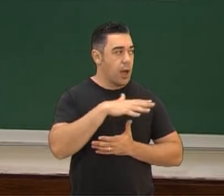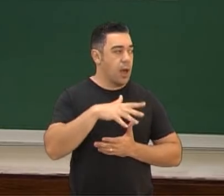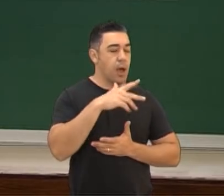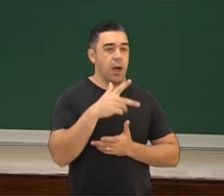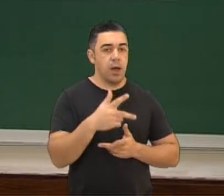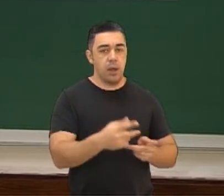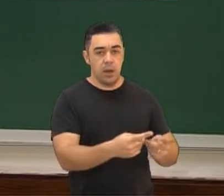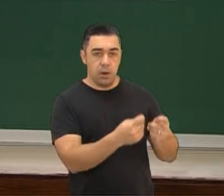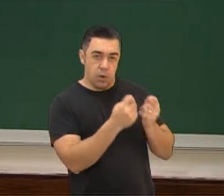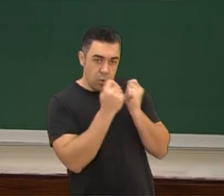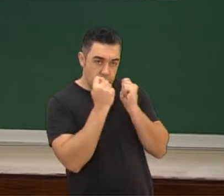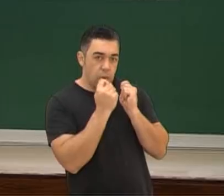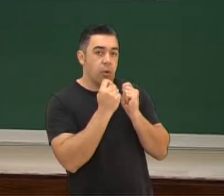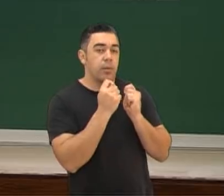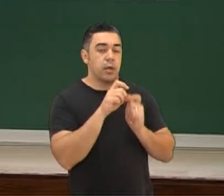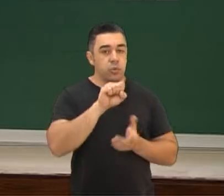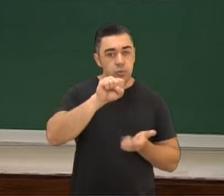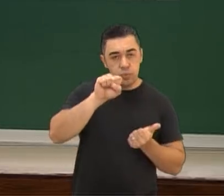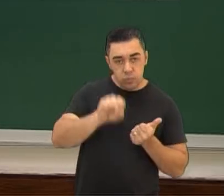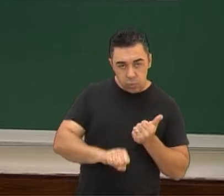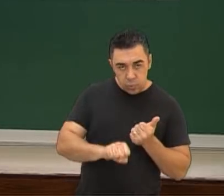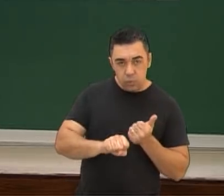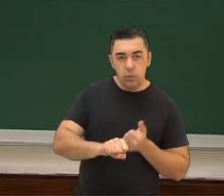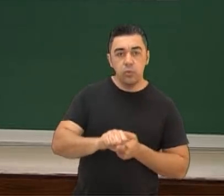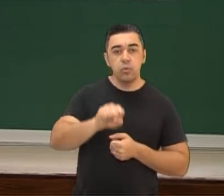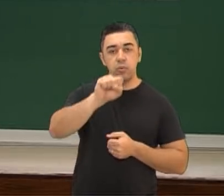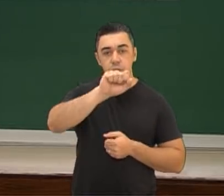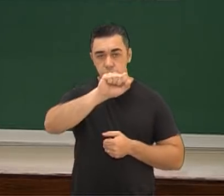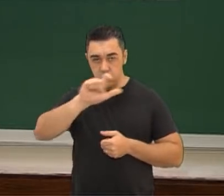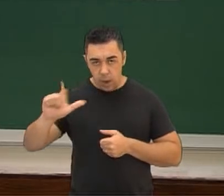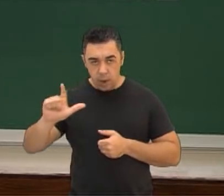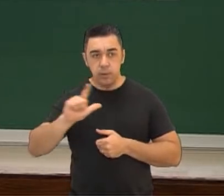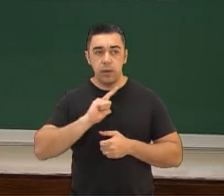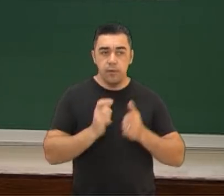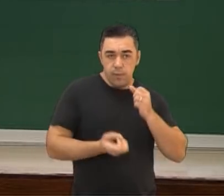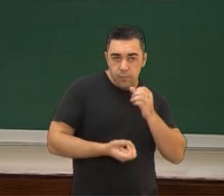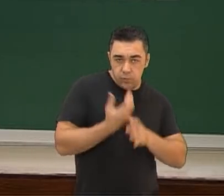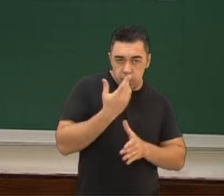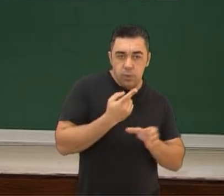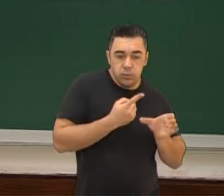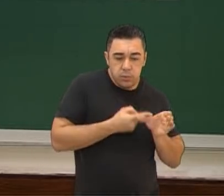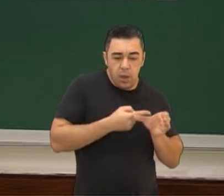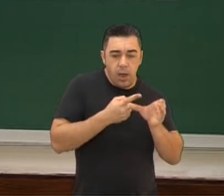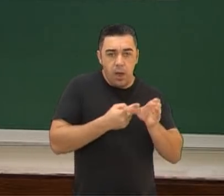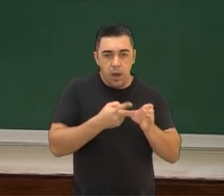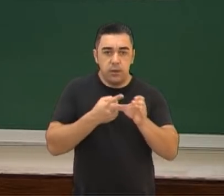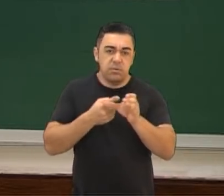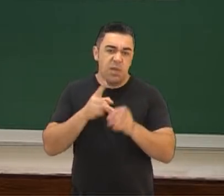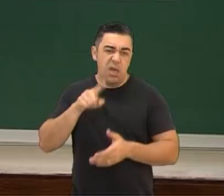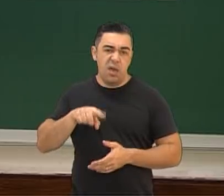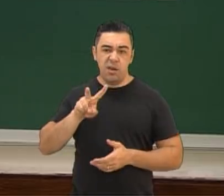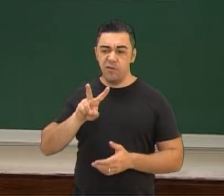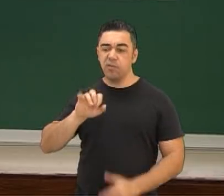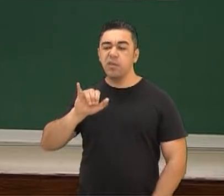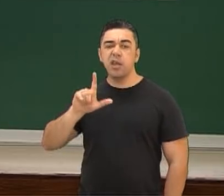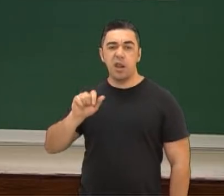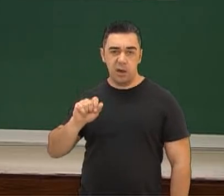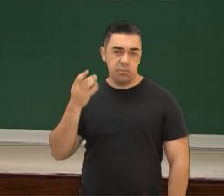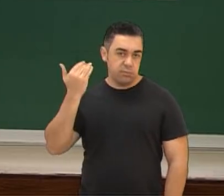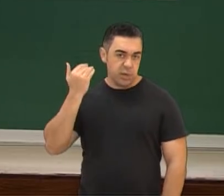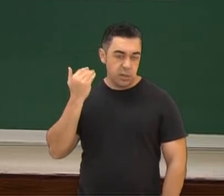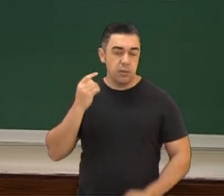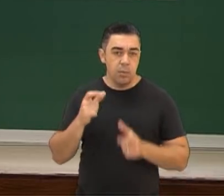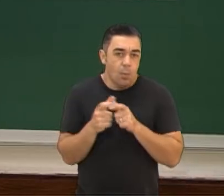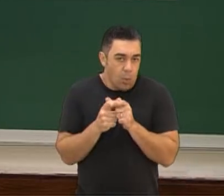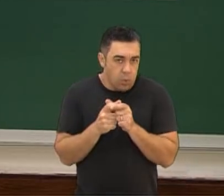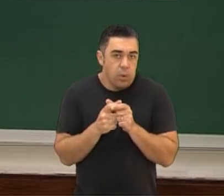sul com o sudeste. E, a partir daí, teve a fundação de vilas, onde eles paravam para descansar,